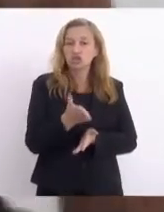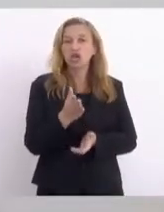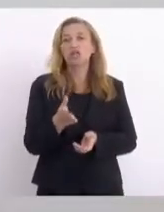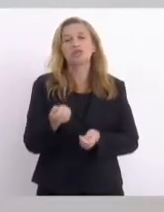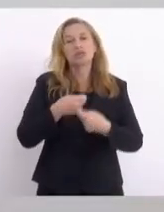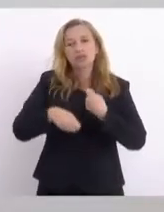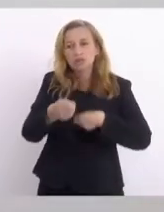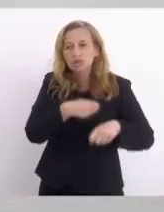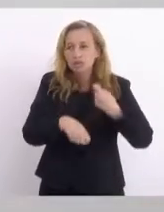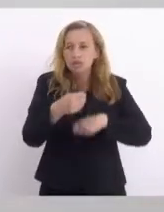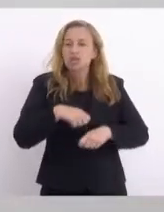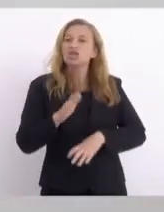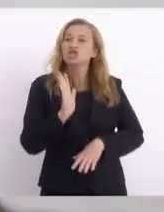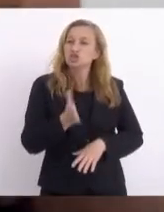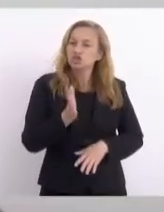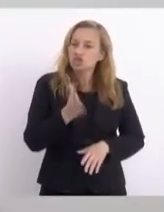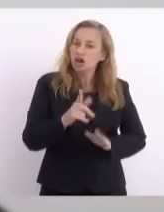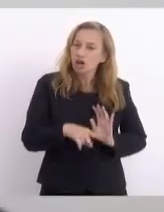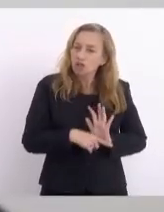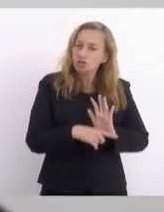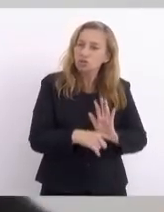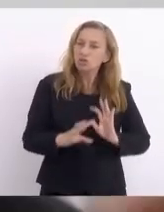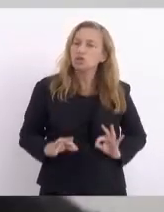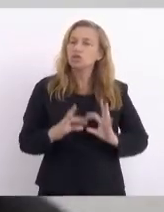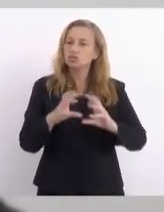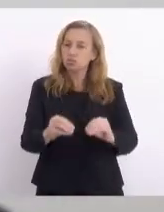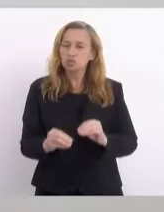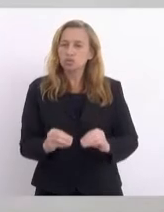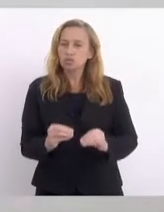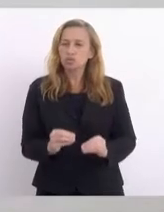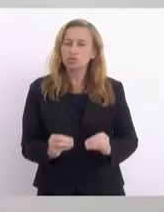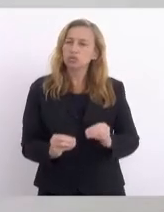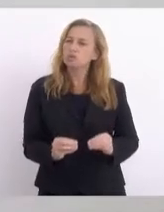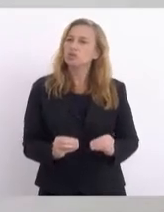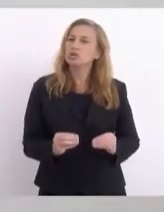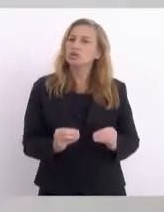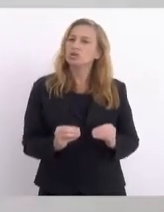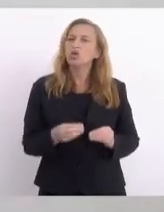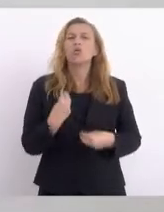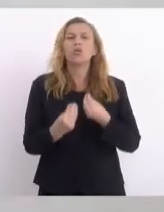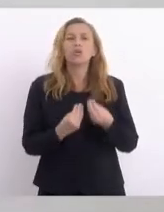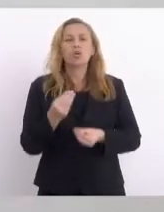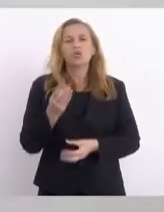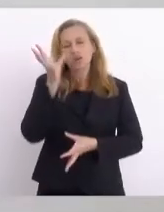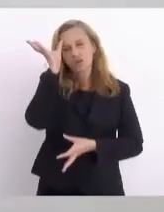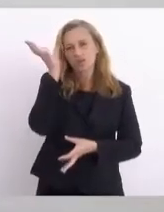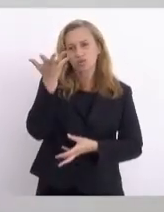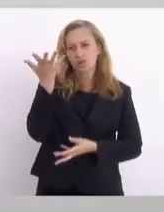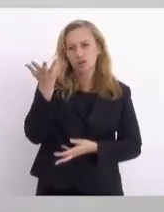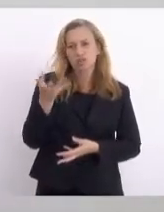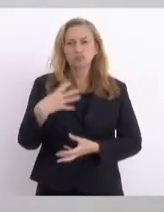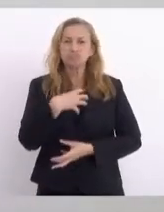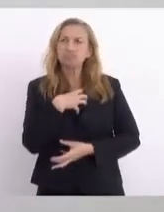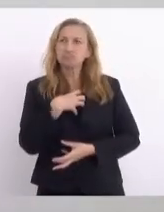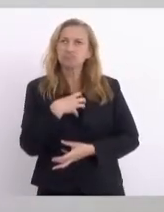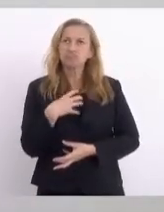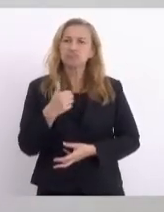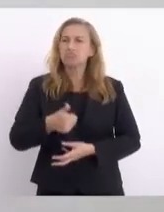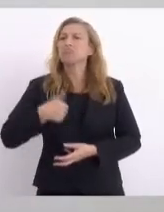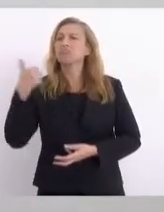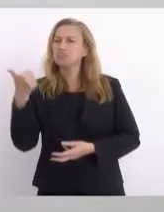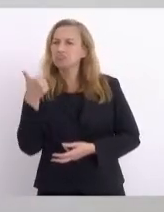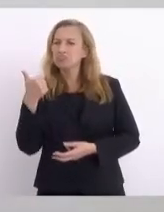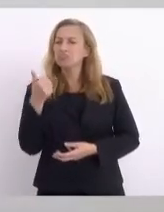negociações, já deu sua contribuição positiva para como solução, no sentido de melhorar,